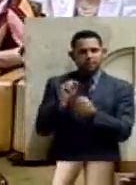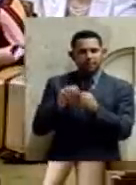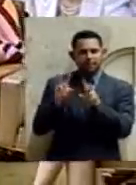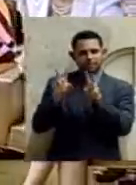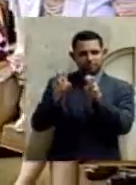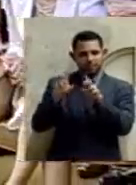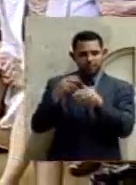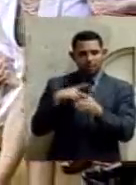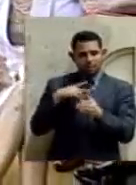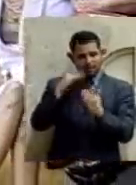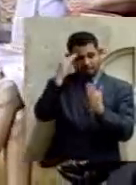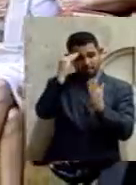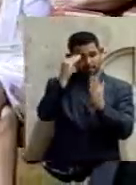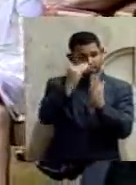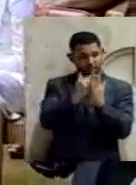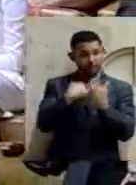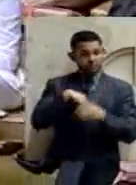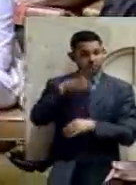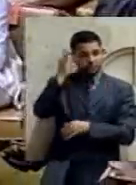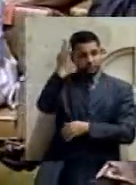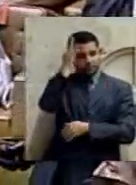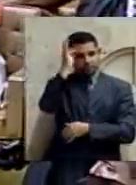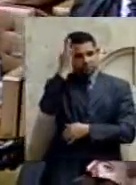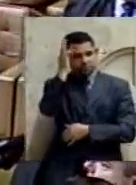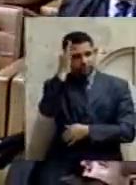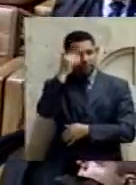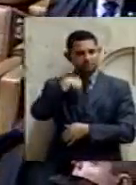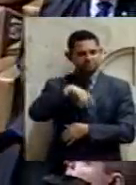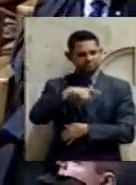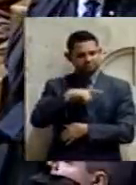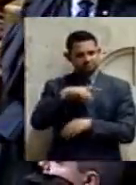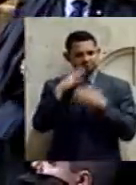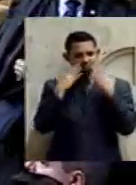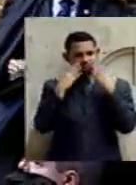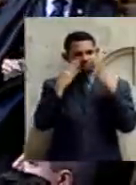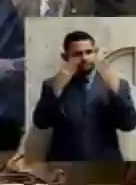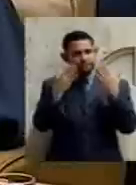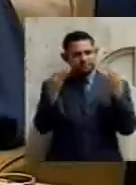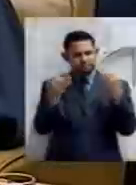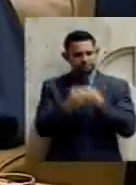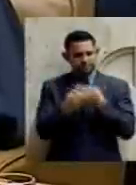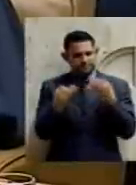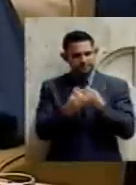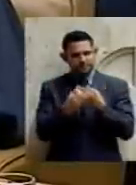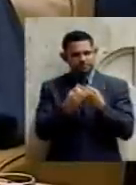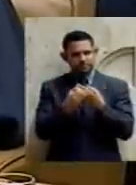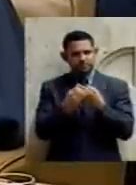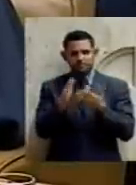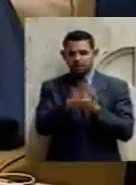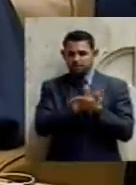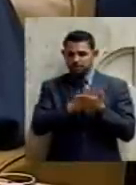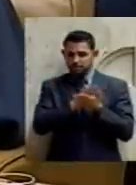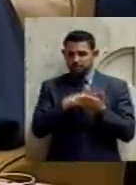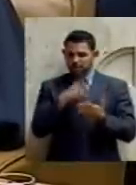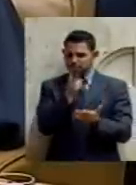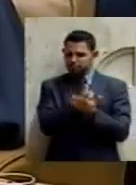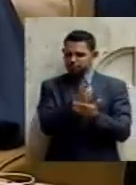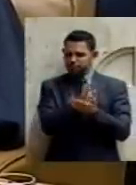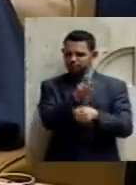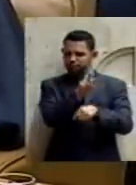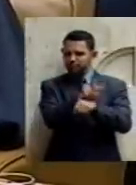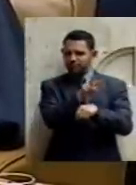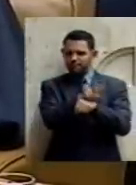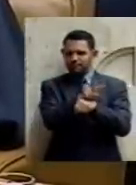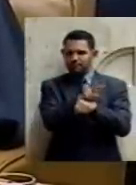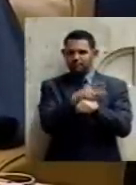denso arcabouço filosófico, expondo com peculiar sofisticação, mas sem perder a leveza, a obra